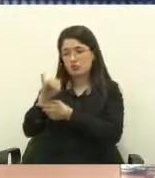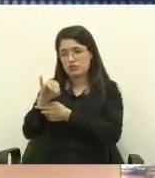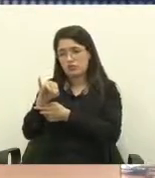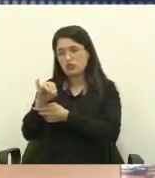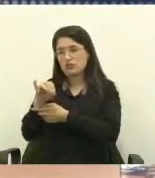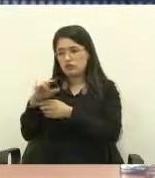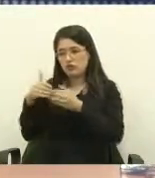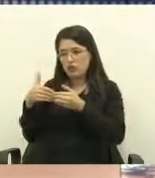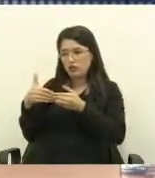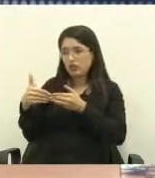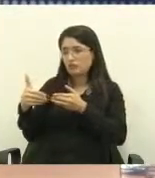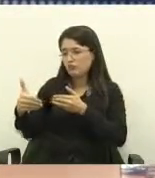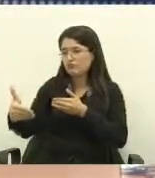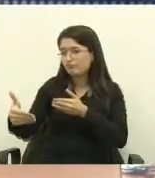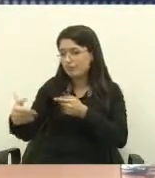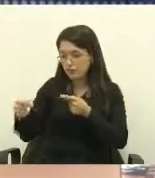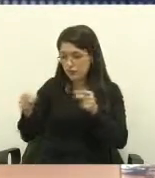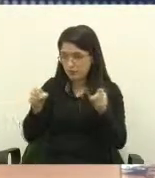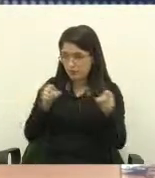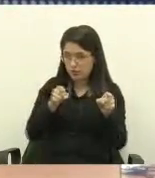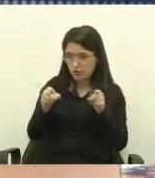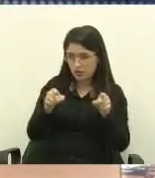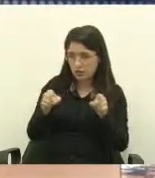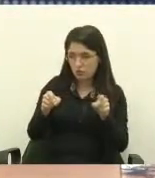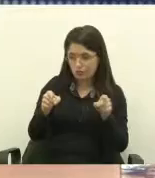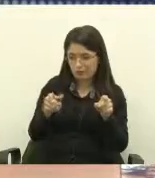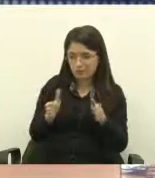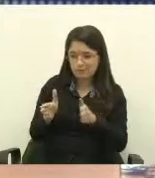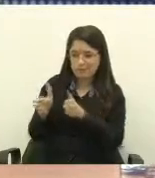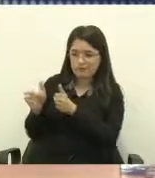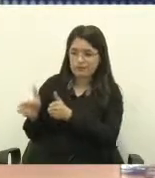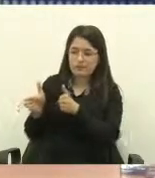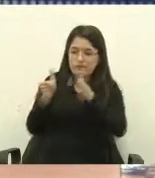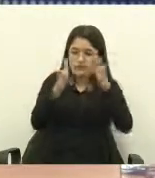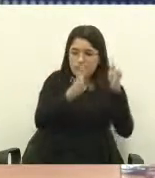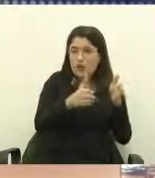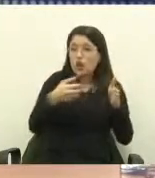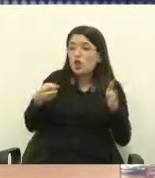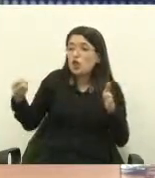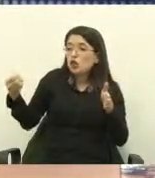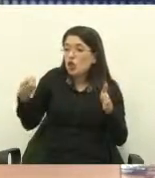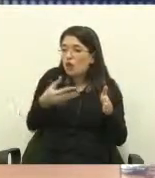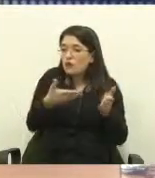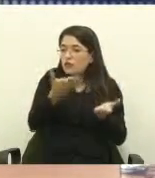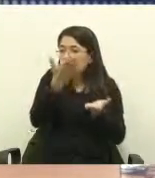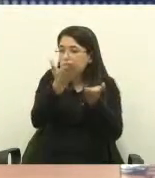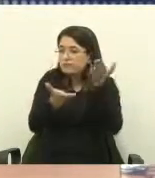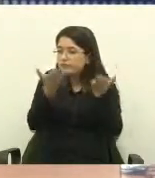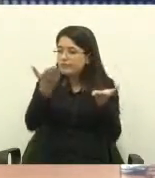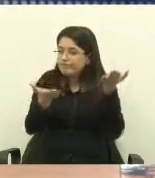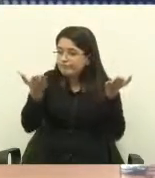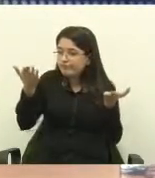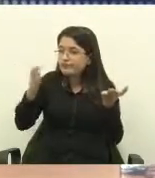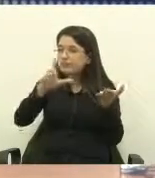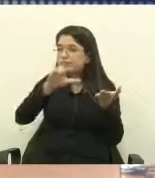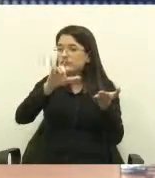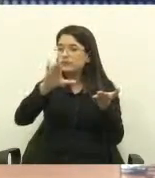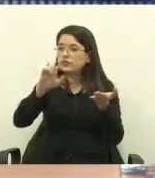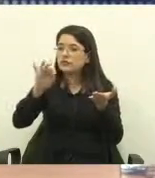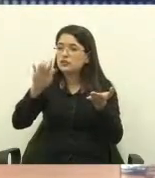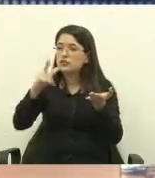aí, para a nova licitação, tiveram alguns impedimentos, algumas empresas que participaram e tudo mais. E agora ele